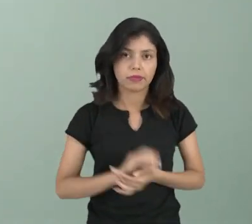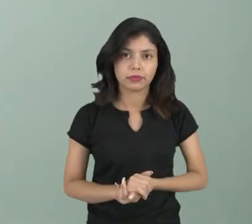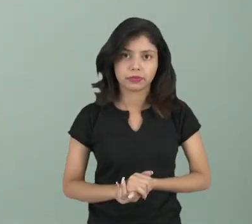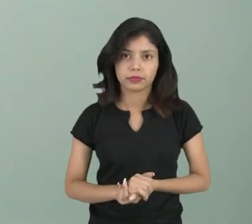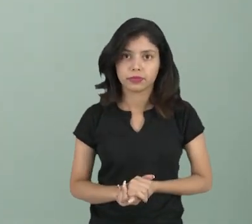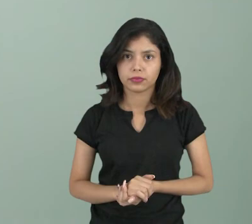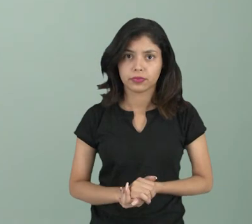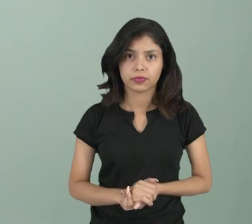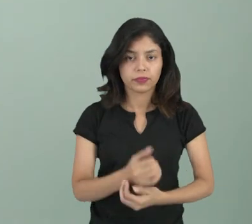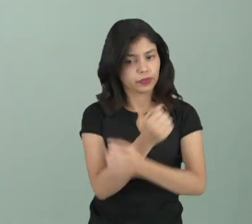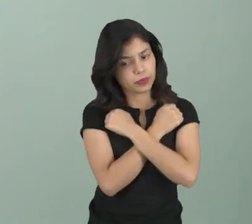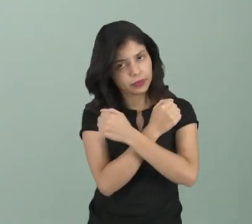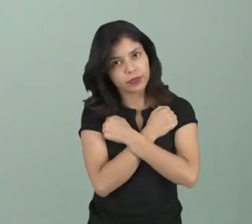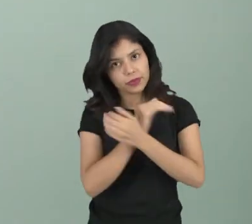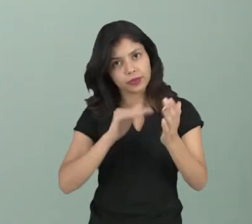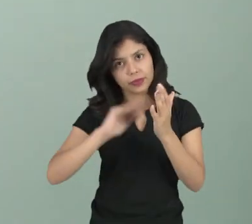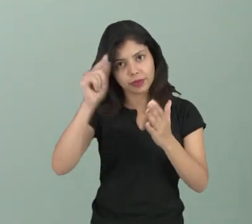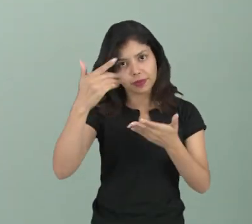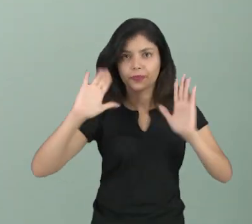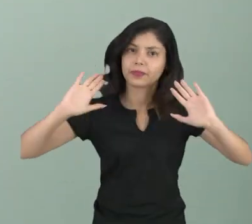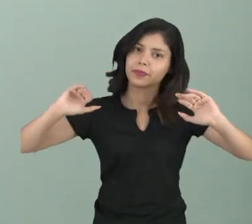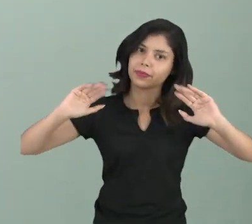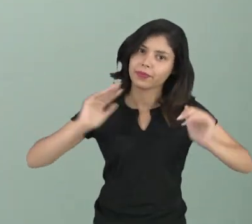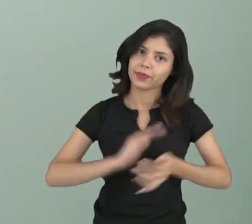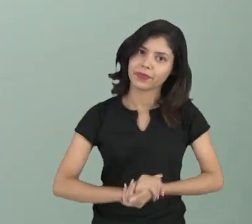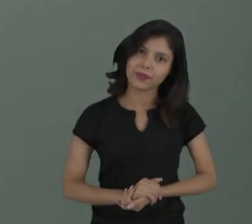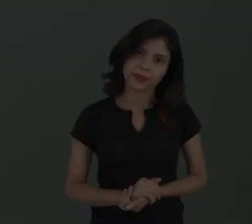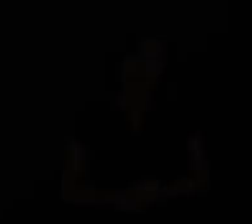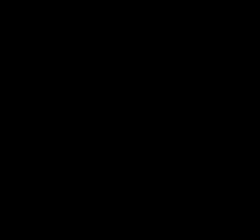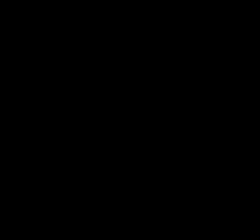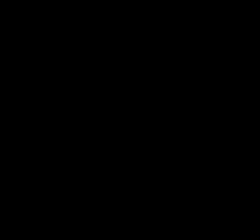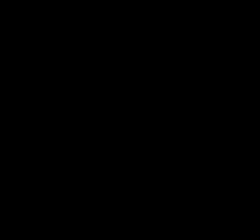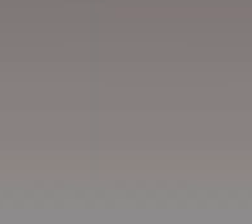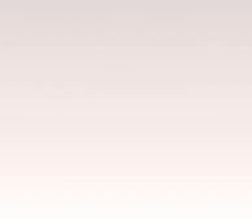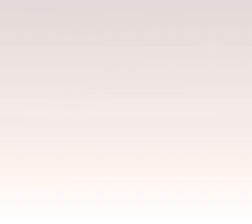educ um abraço e a próxima